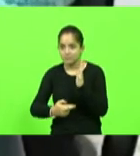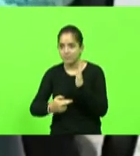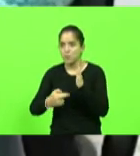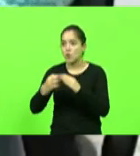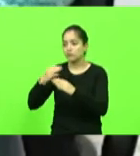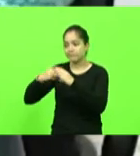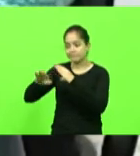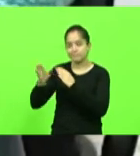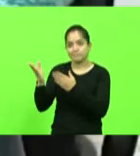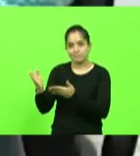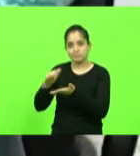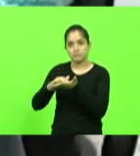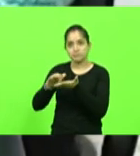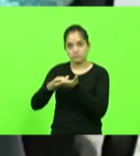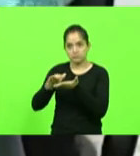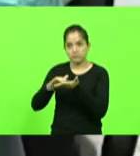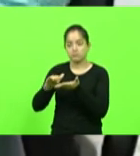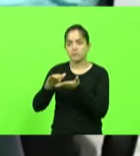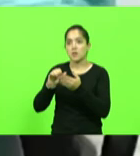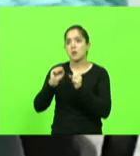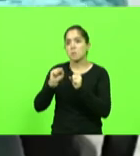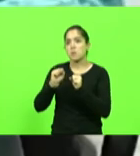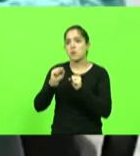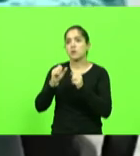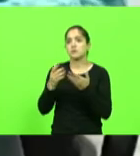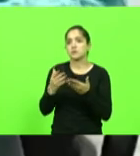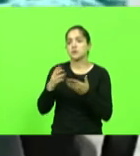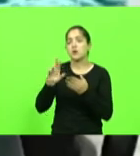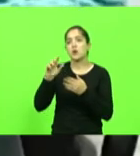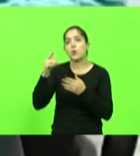sim, e que a gente possa, então, estar fazendo uma outra reunião